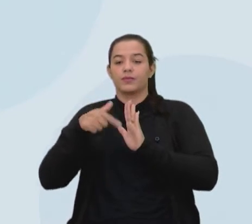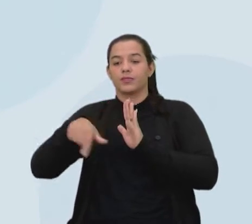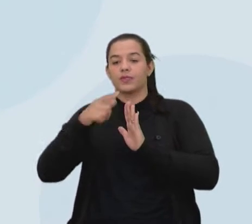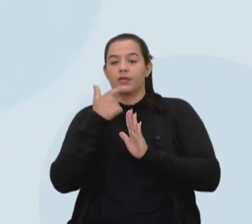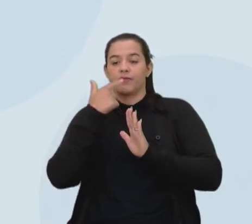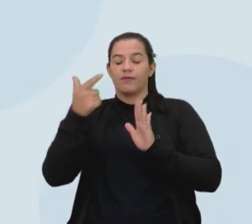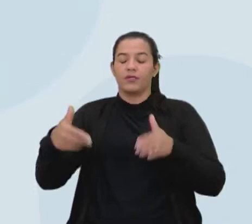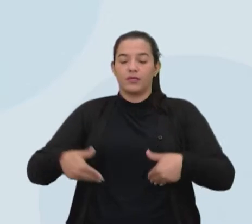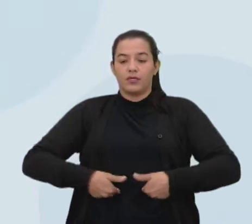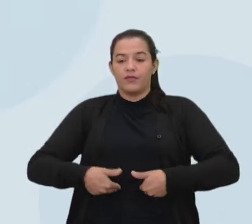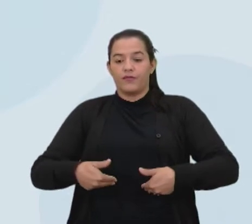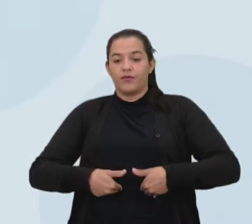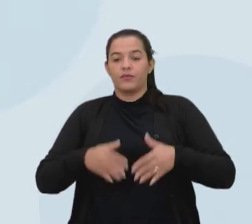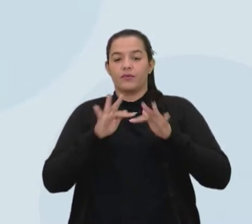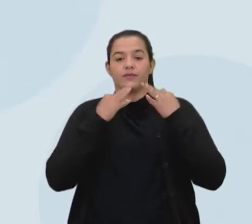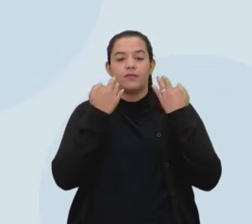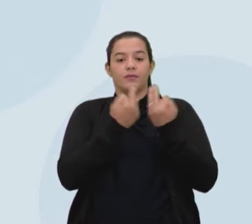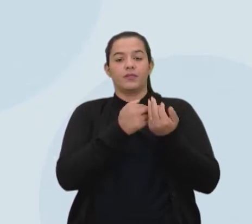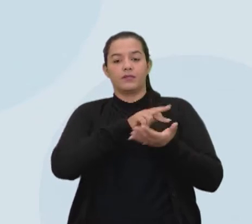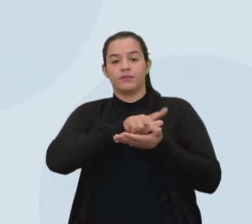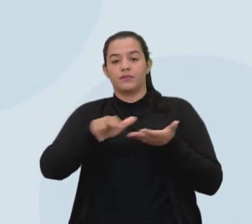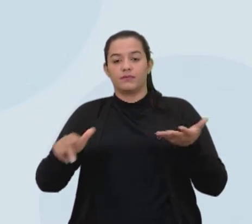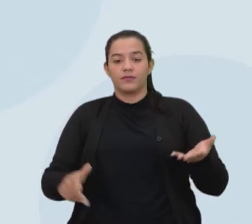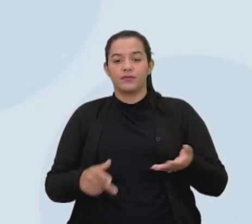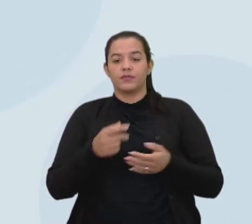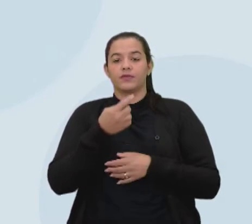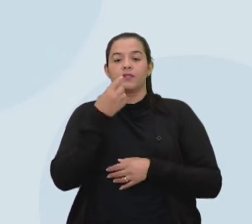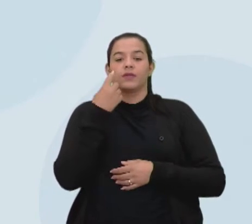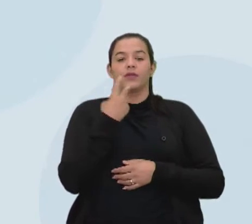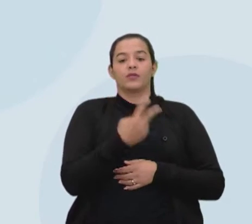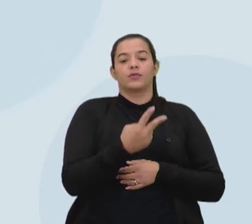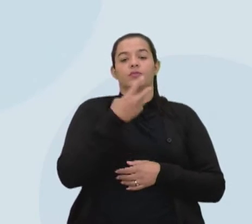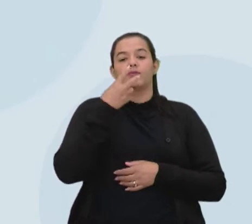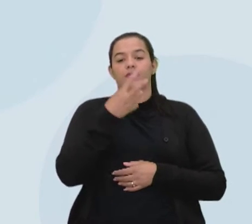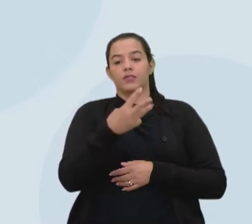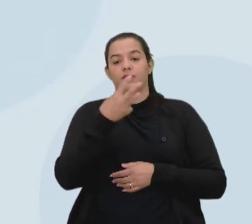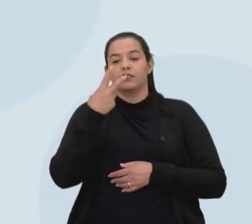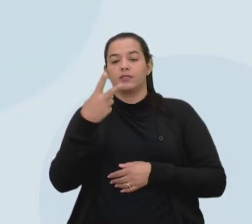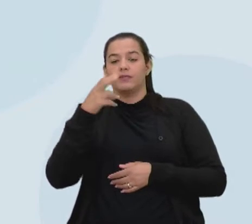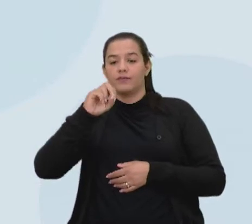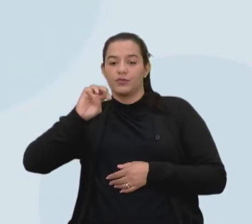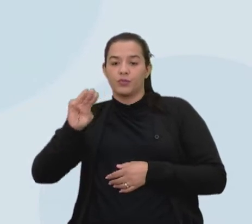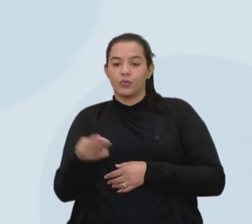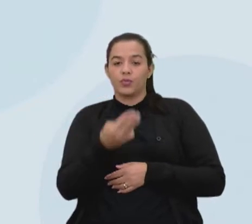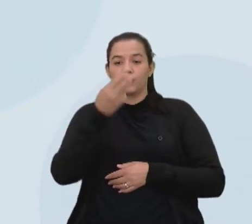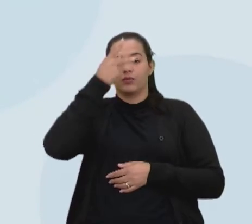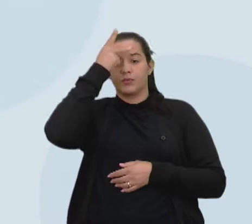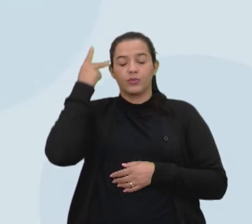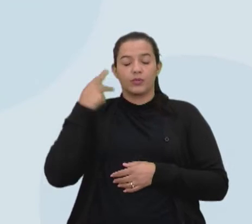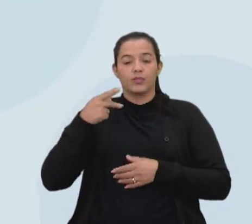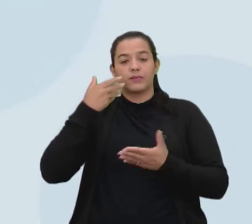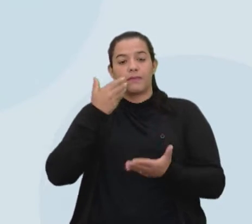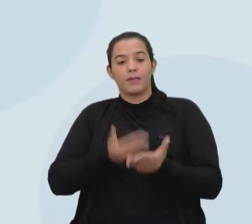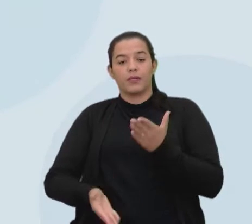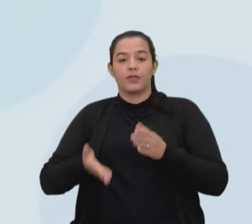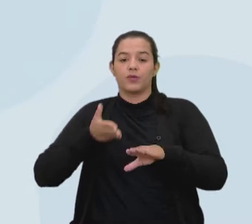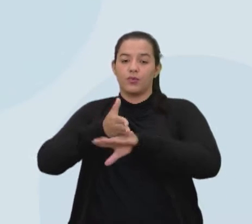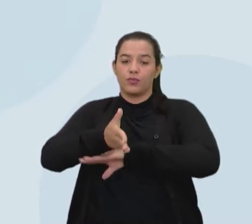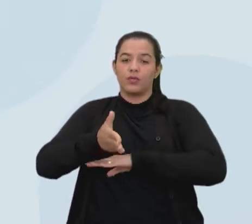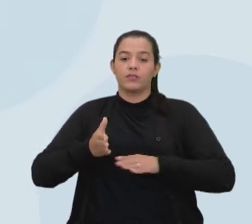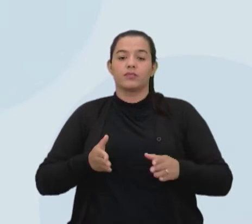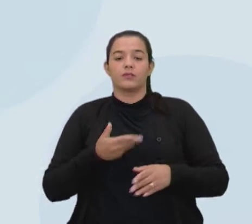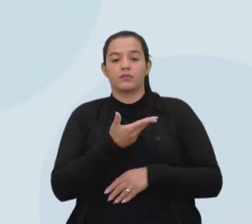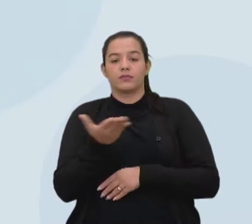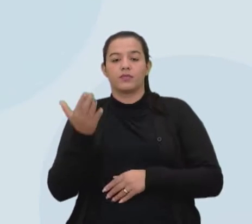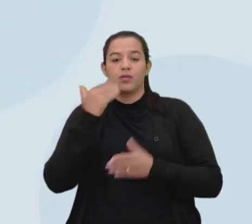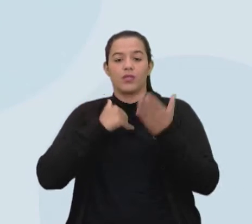de fome, né, e 320 milhões de pessoas acabaram perdendo o acesso à alimentação adequada somente em